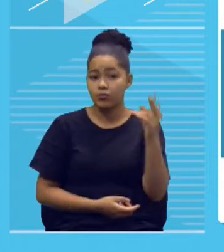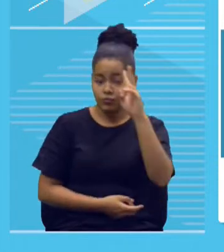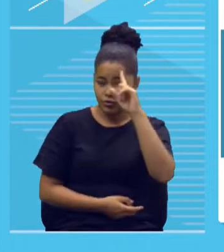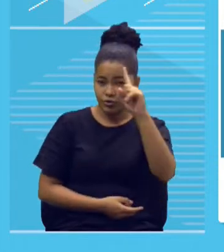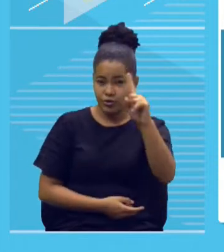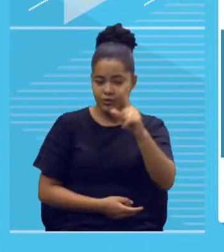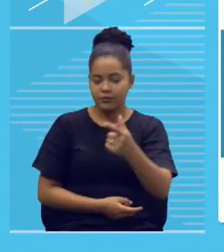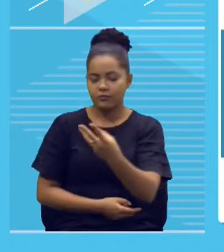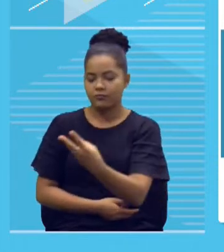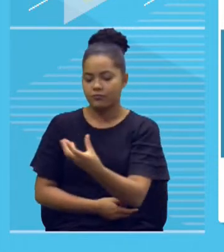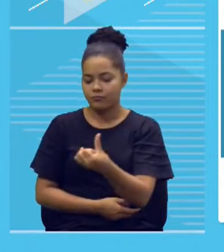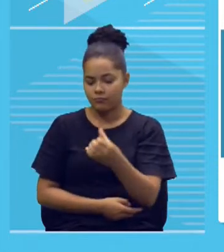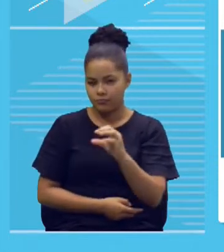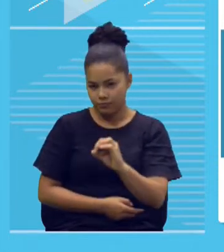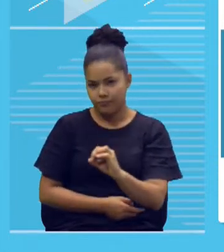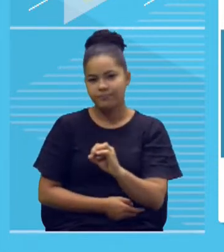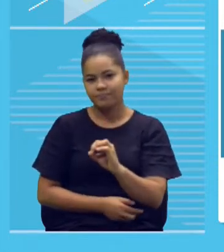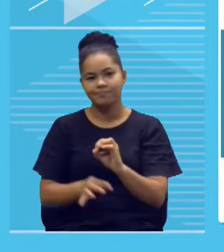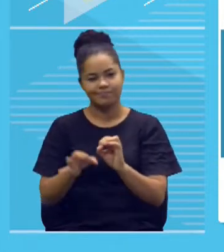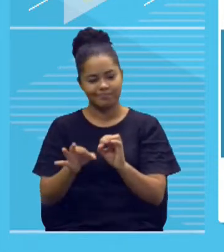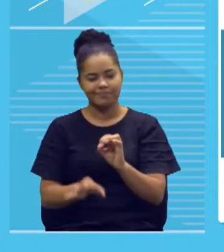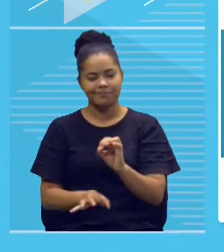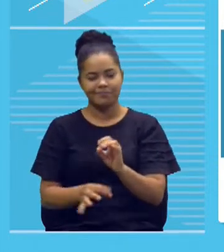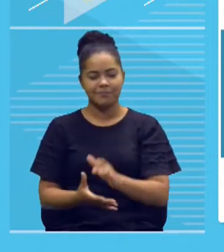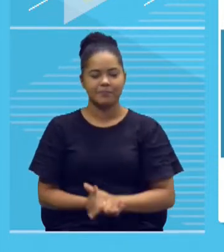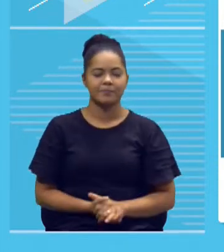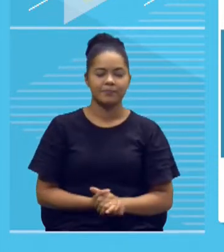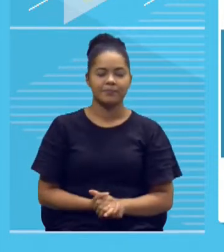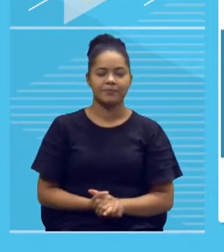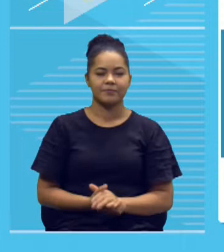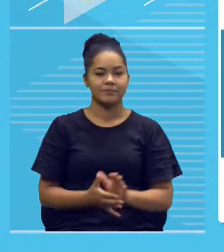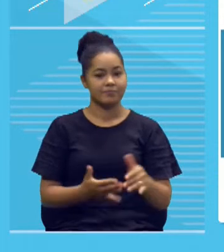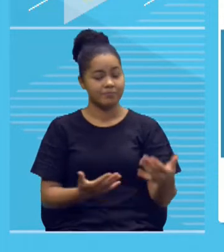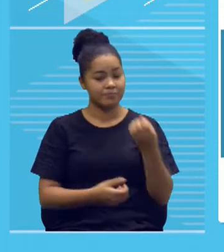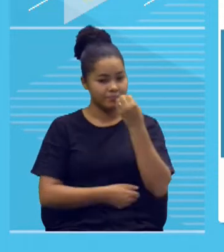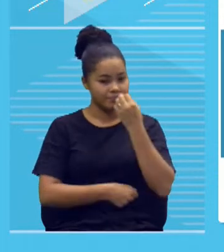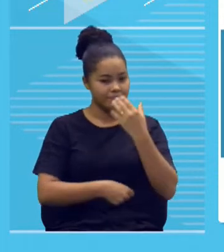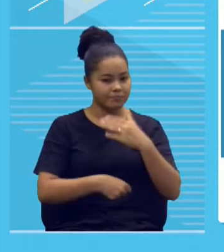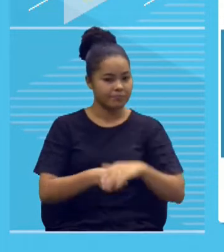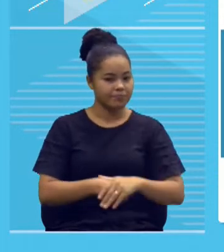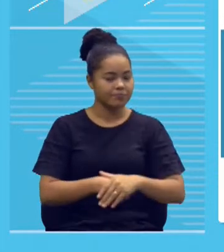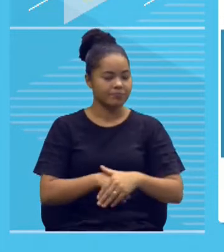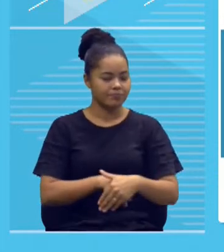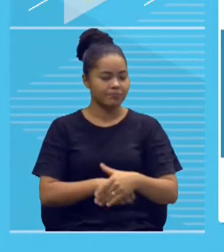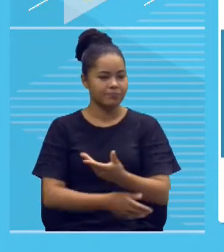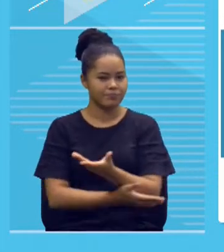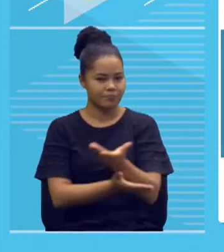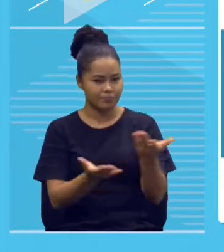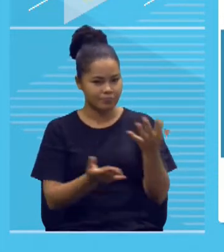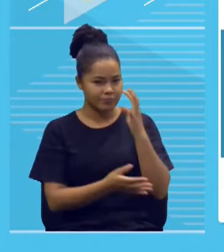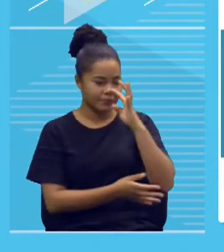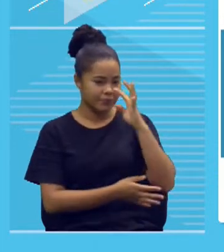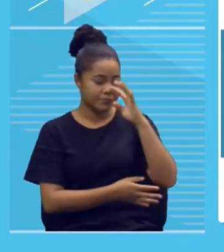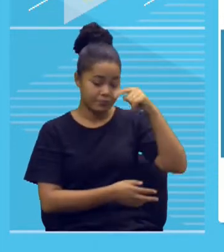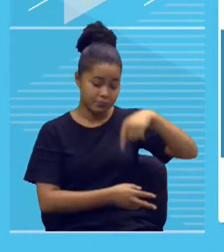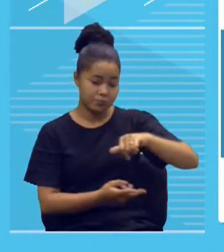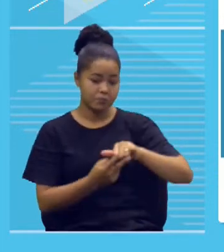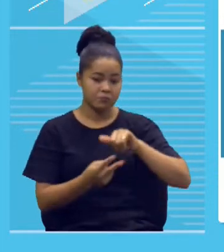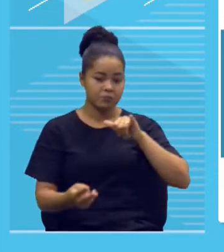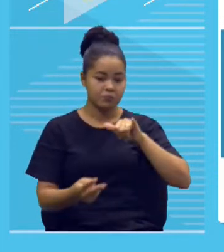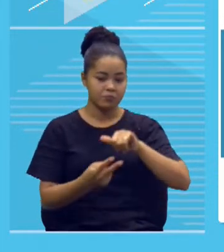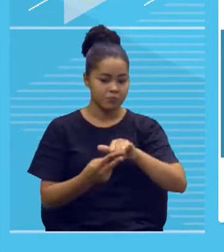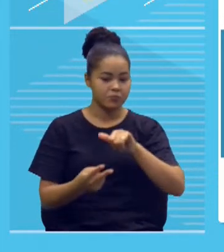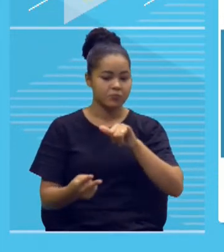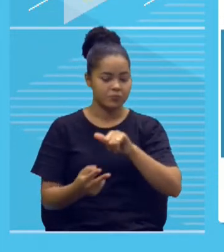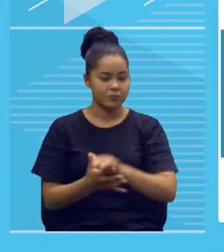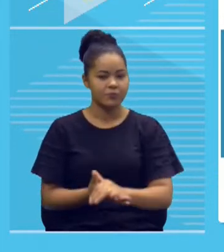360 dias no ponto com caderninho uma boa noite para você que já está conectado aí pelo YouTube Vamos que vamos Boa noite grande Gabriel e a todos que